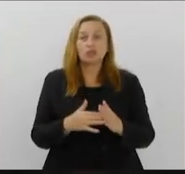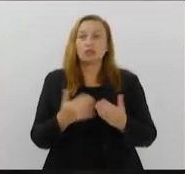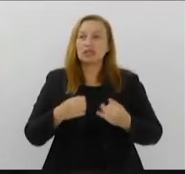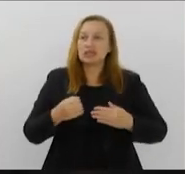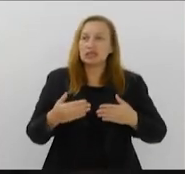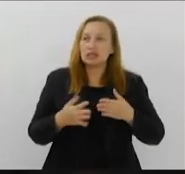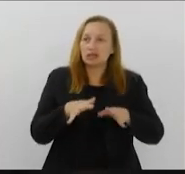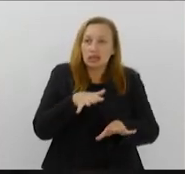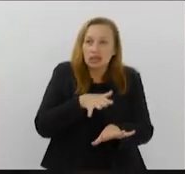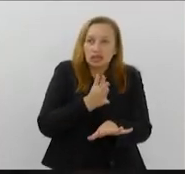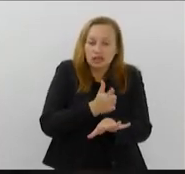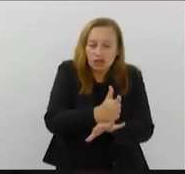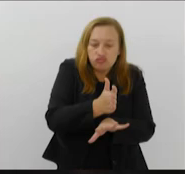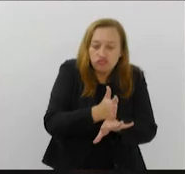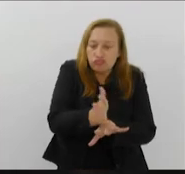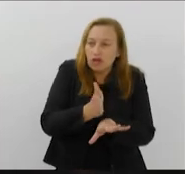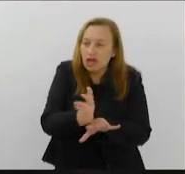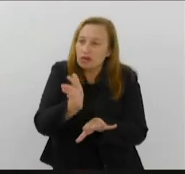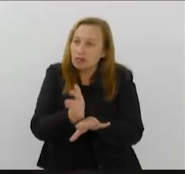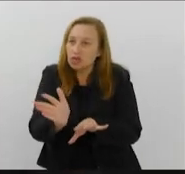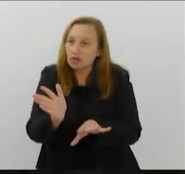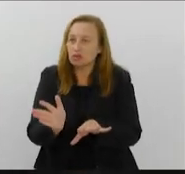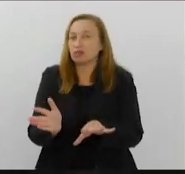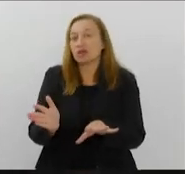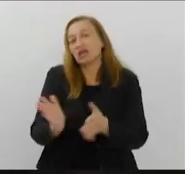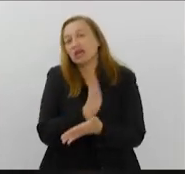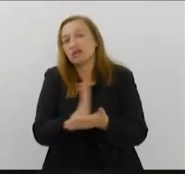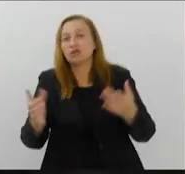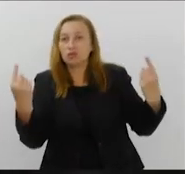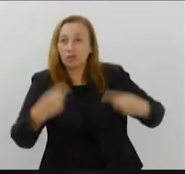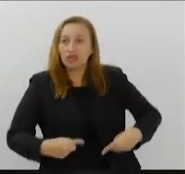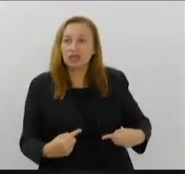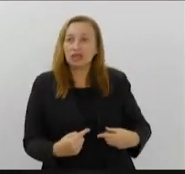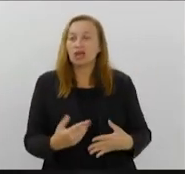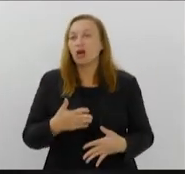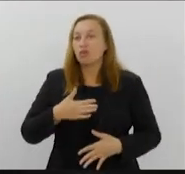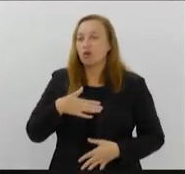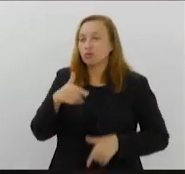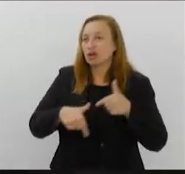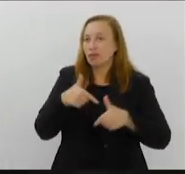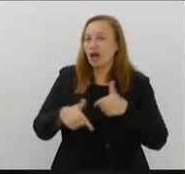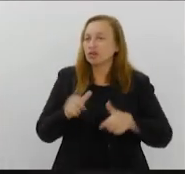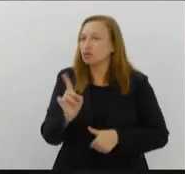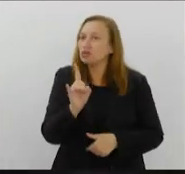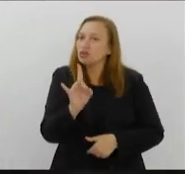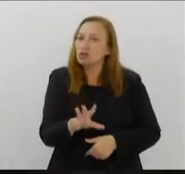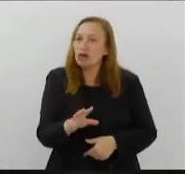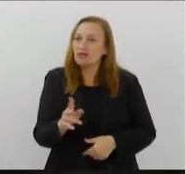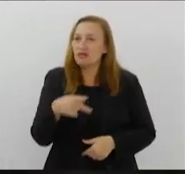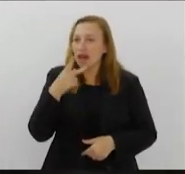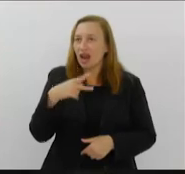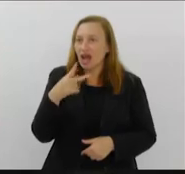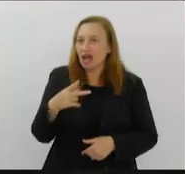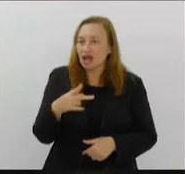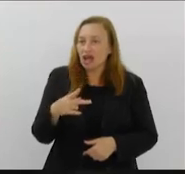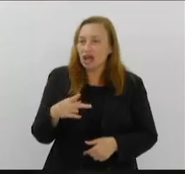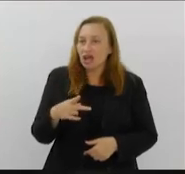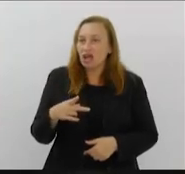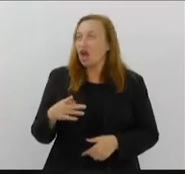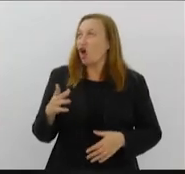mundo dentro do seu canto, muitas vezes até competindo, né? A minha tarefa não é falar, contate o